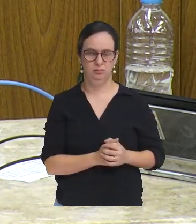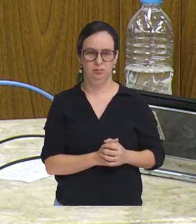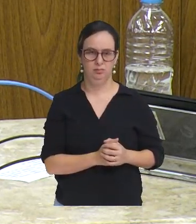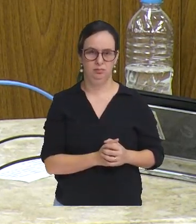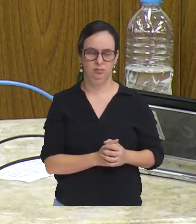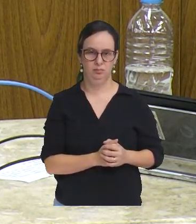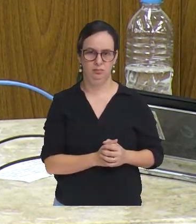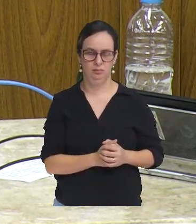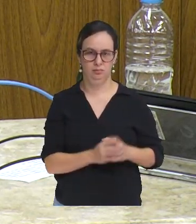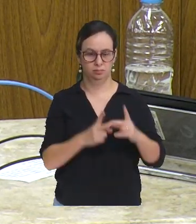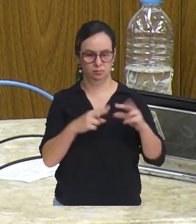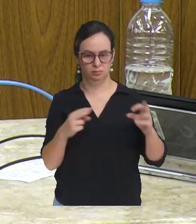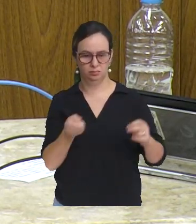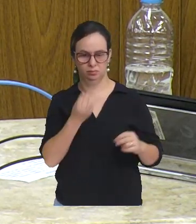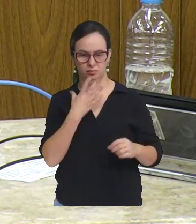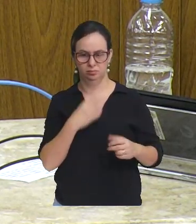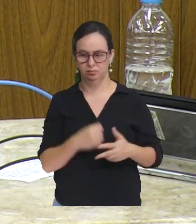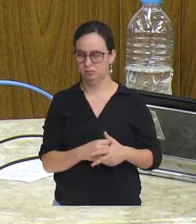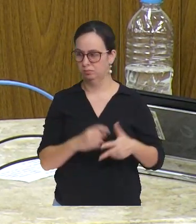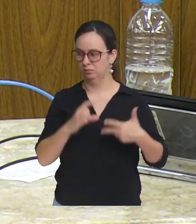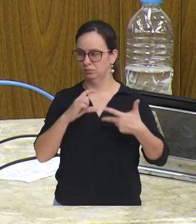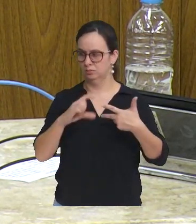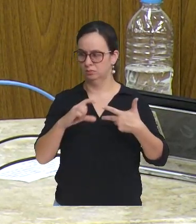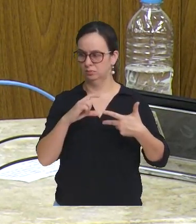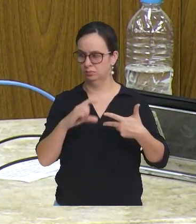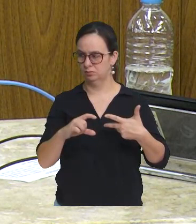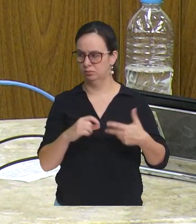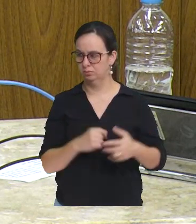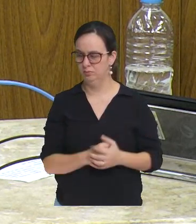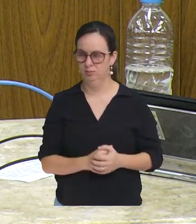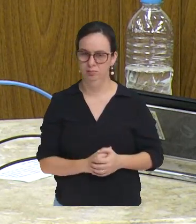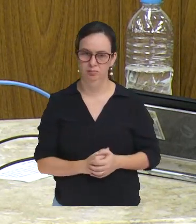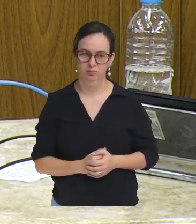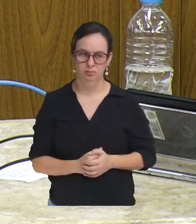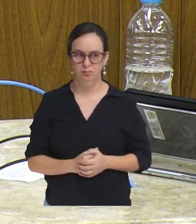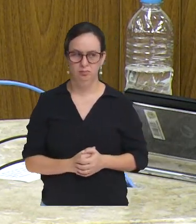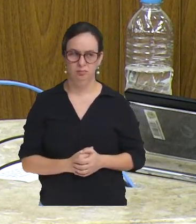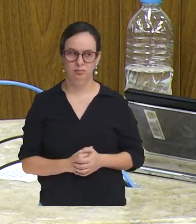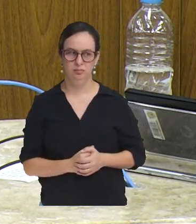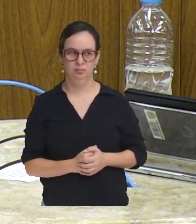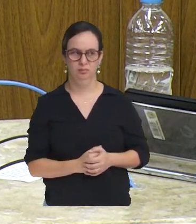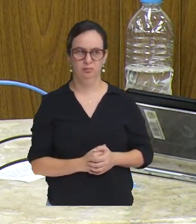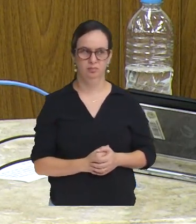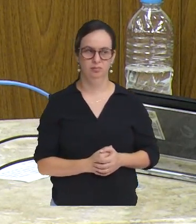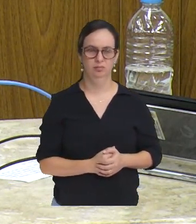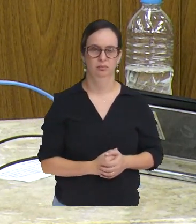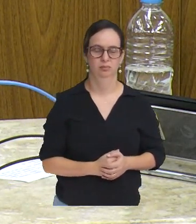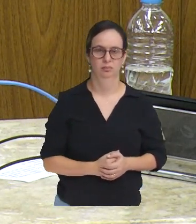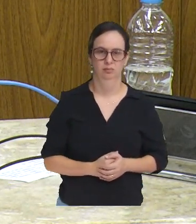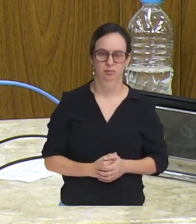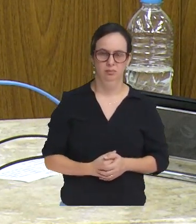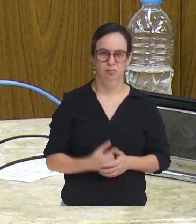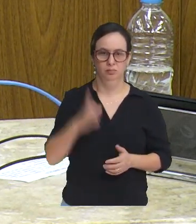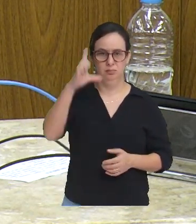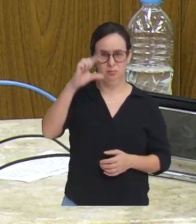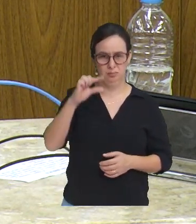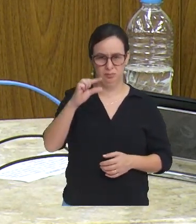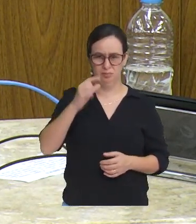executivo, na questão dessas placas serem colocadas aí para poder economizar, inclusive em